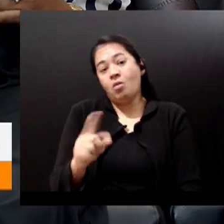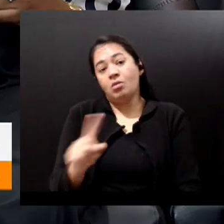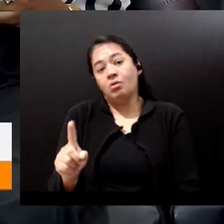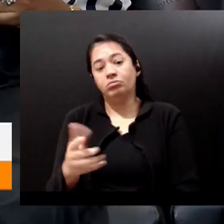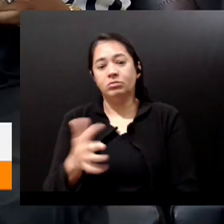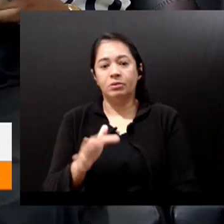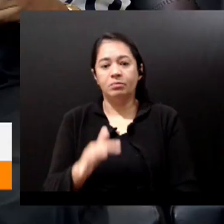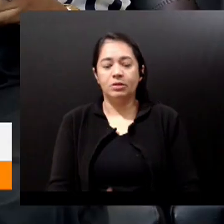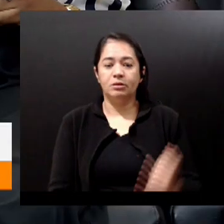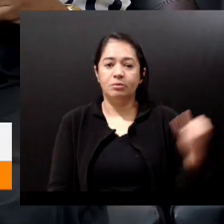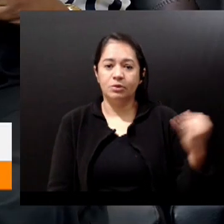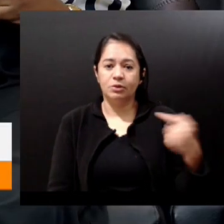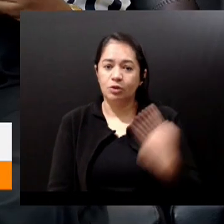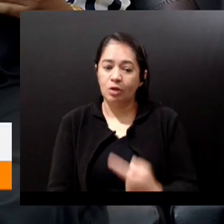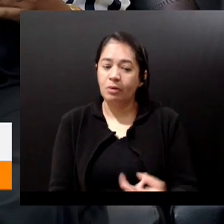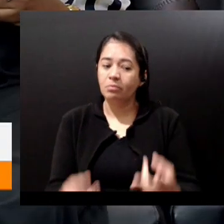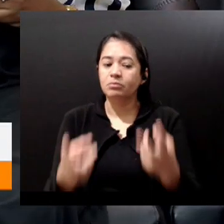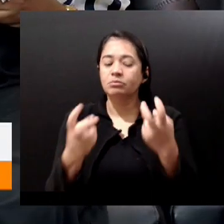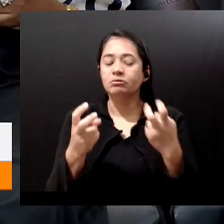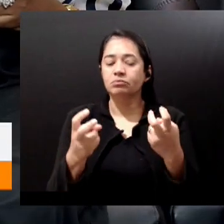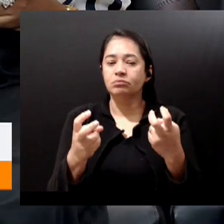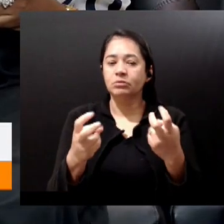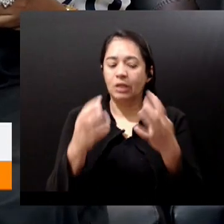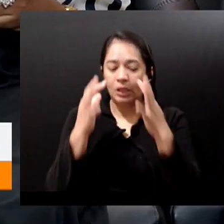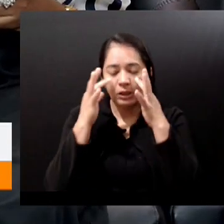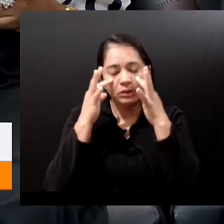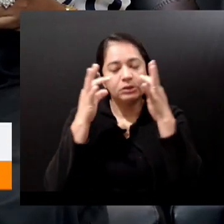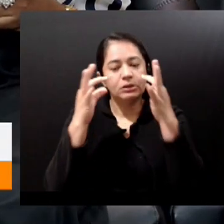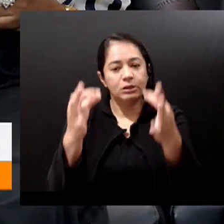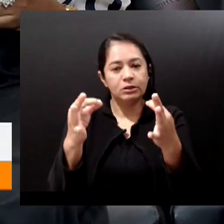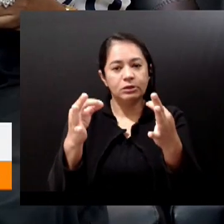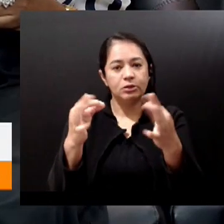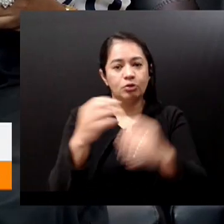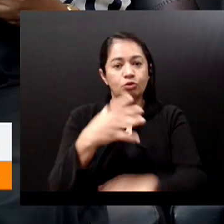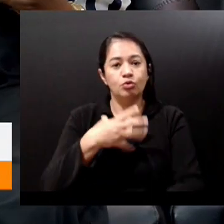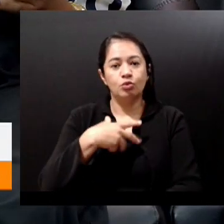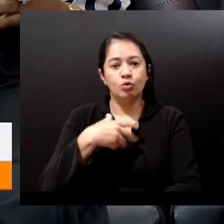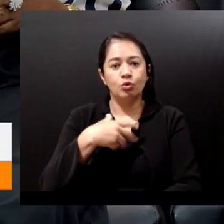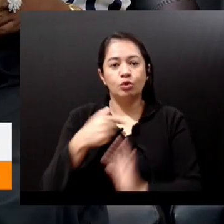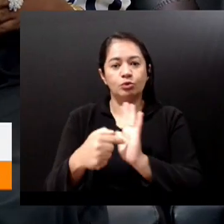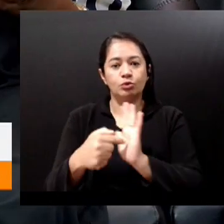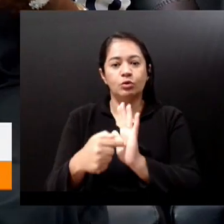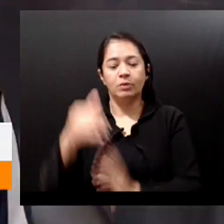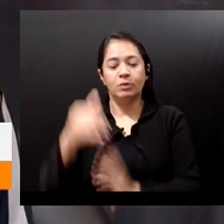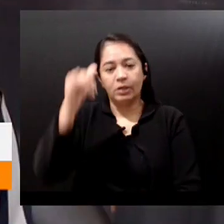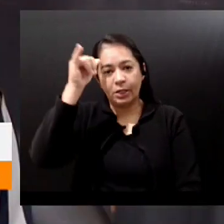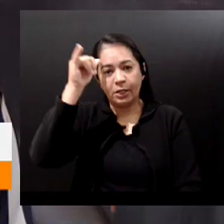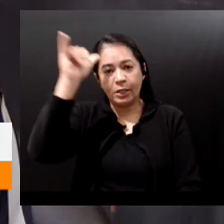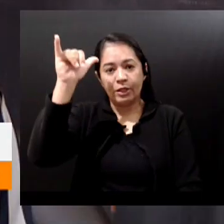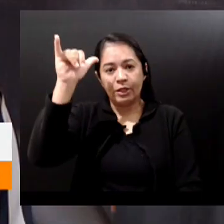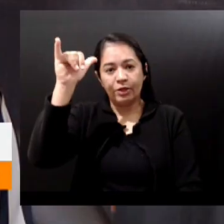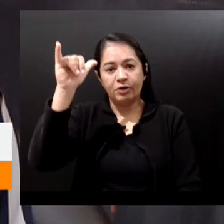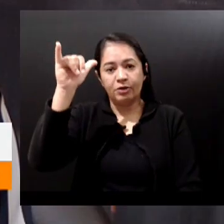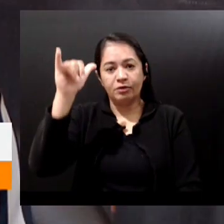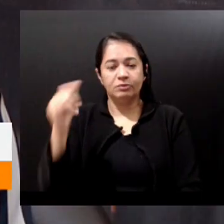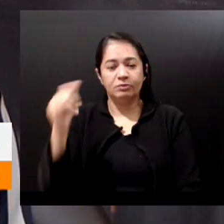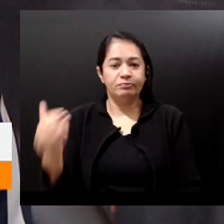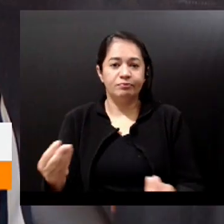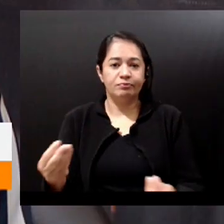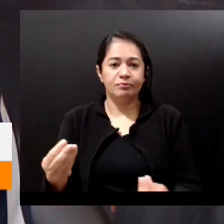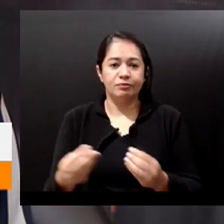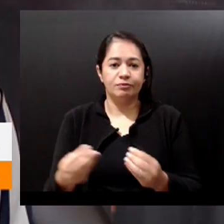prestar muita atenção nisso, né, nesse comportamento, para não passar nenhuma mensagem que seja negativa, assim, que possa